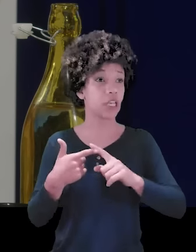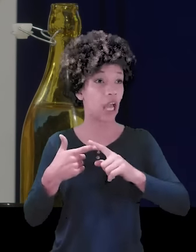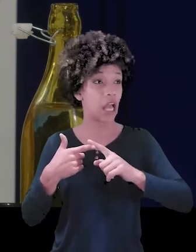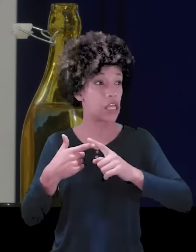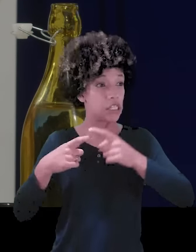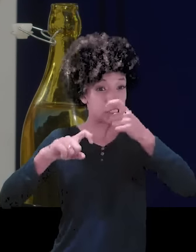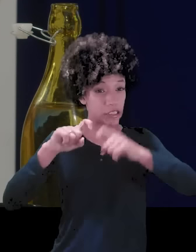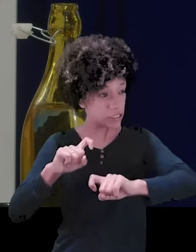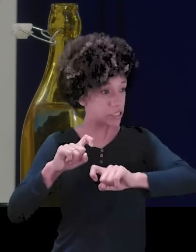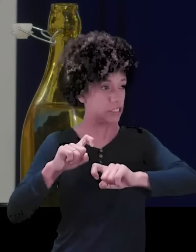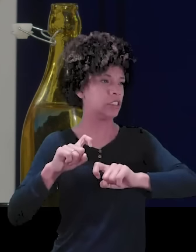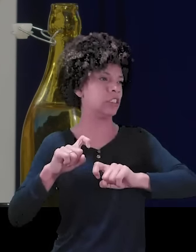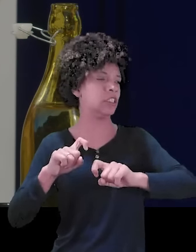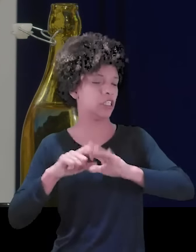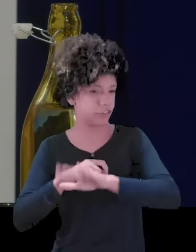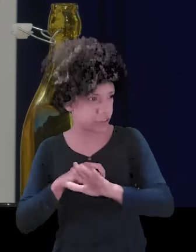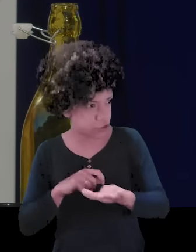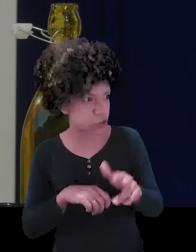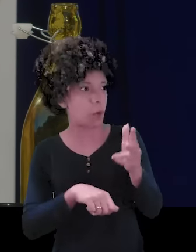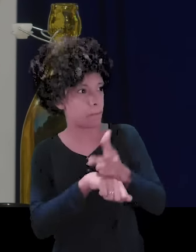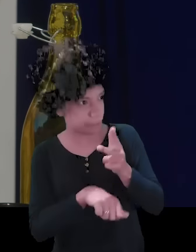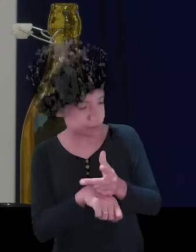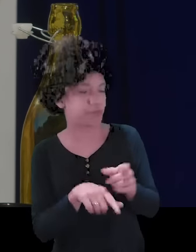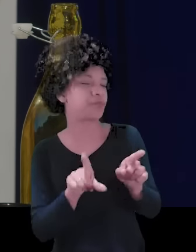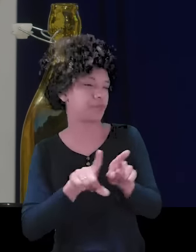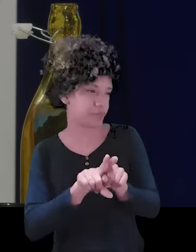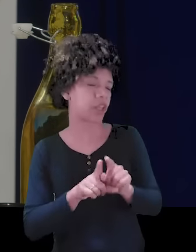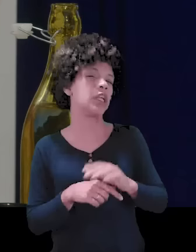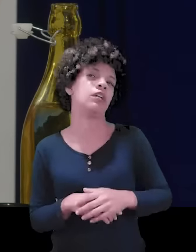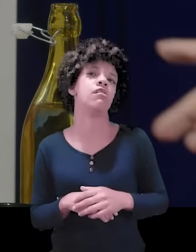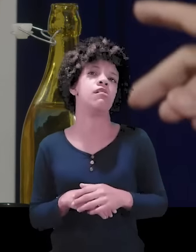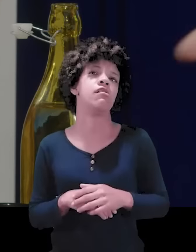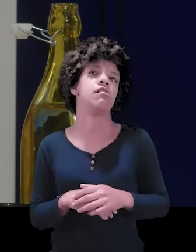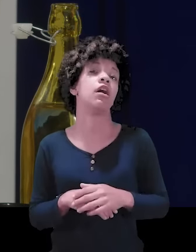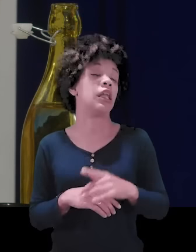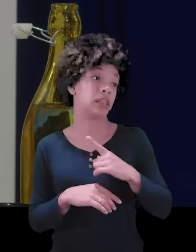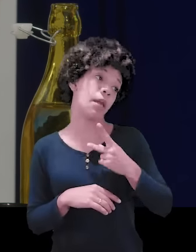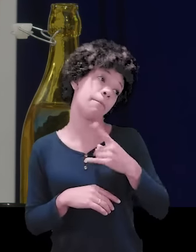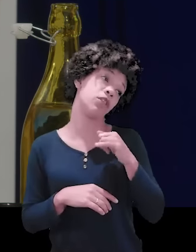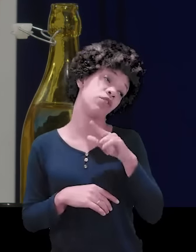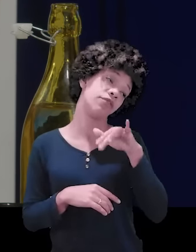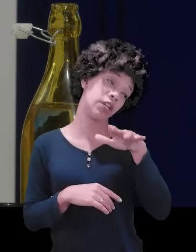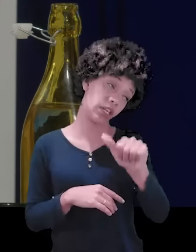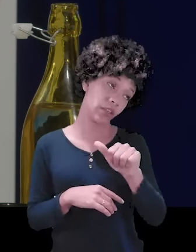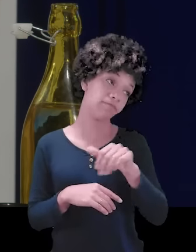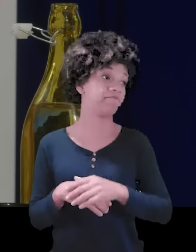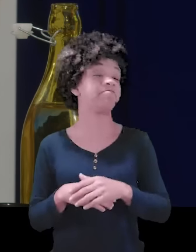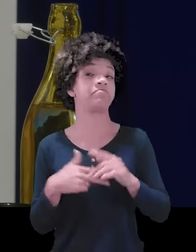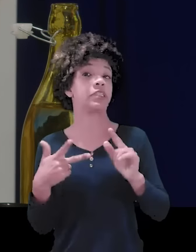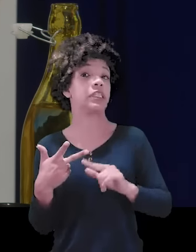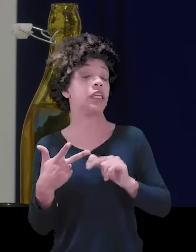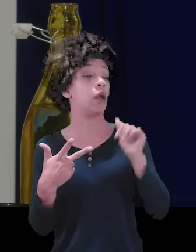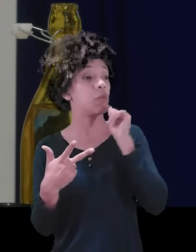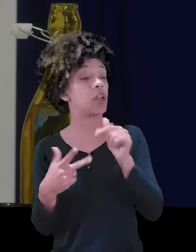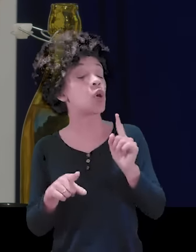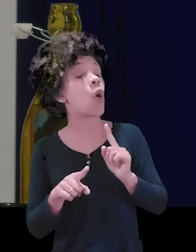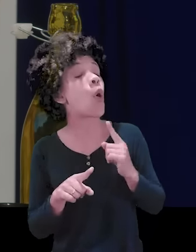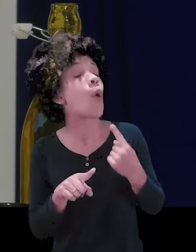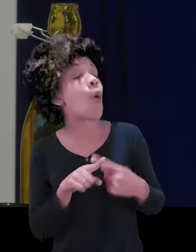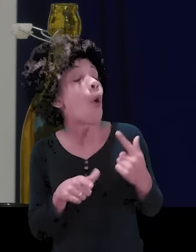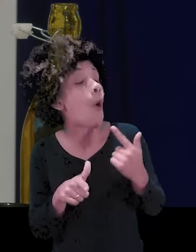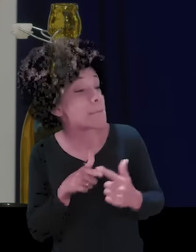infantil e daí para fazer também para fabricação de vídeo Tal envolve pedofilia e mulheres o problema da